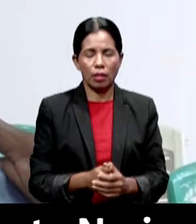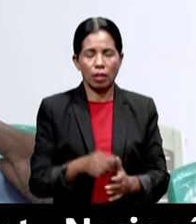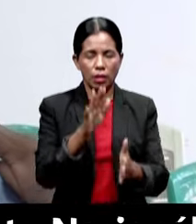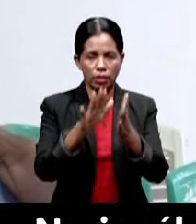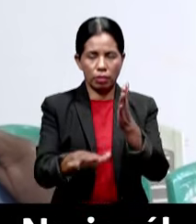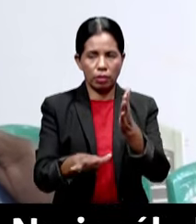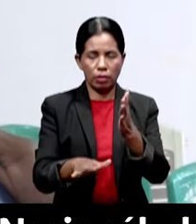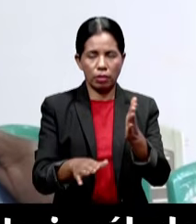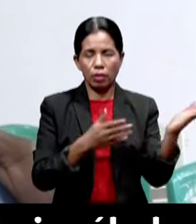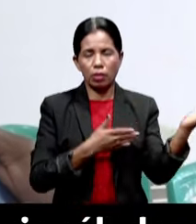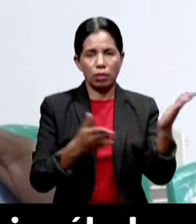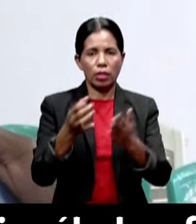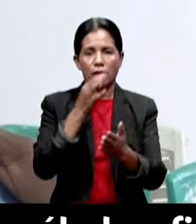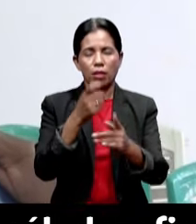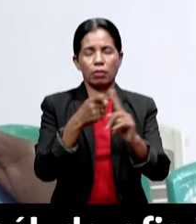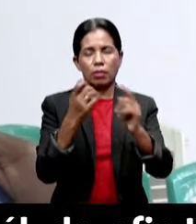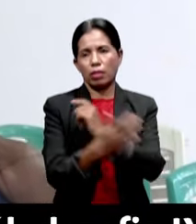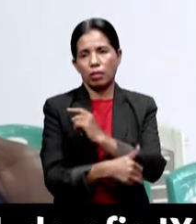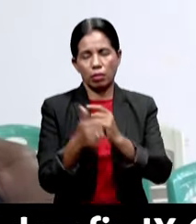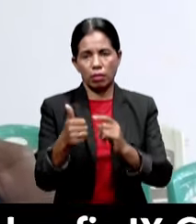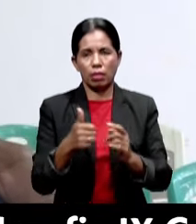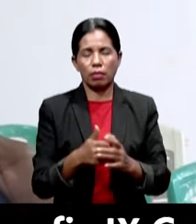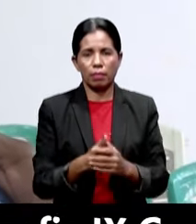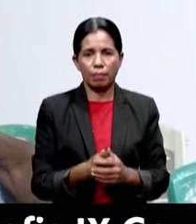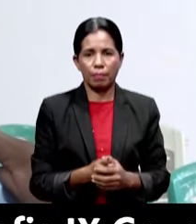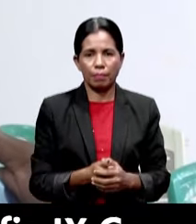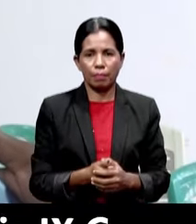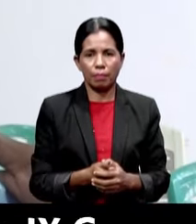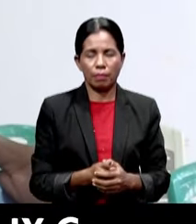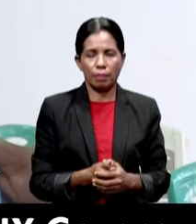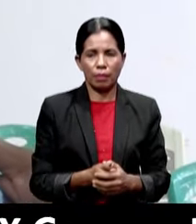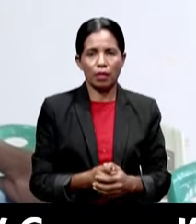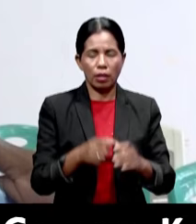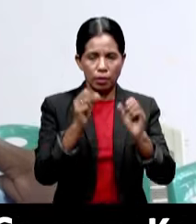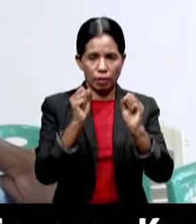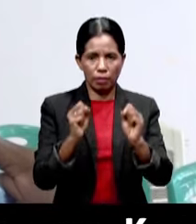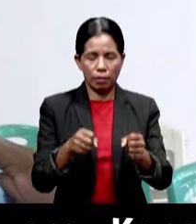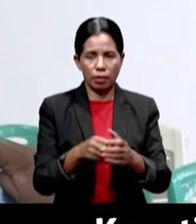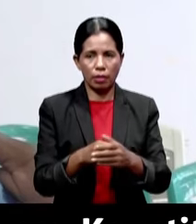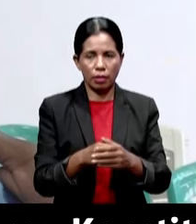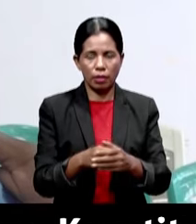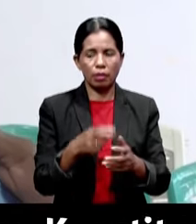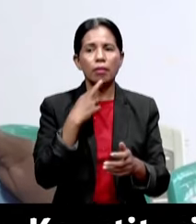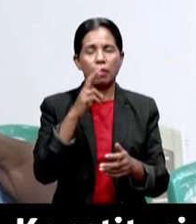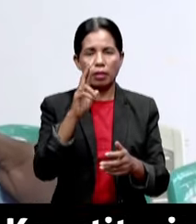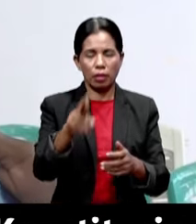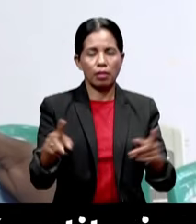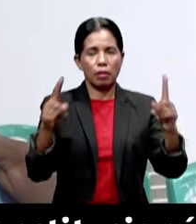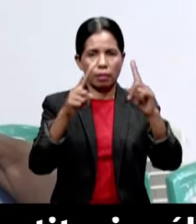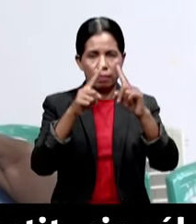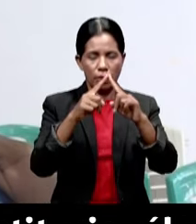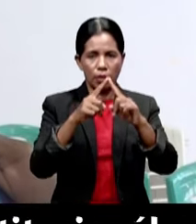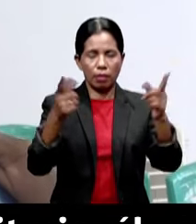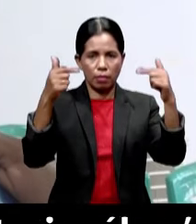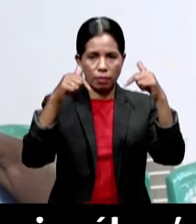vai importação sira mai tira itinera ilara. Segundo, ami atu recomenda ba investimento sira na beca